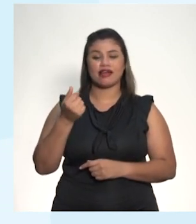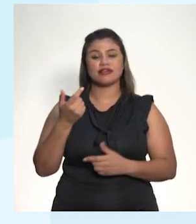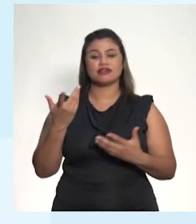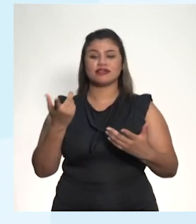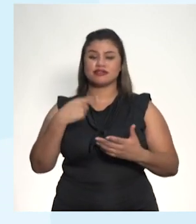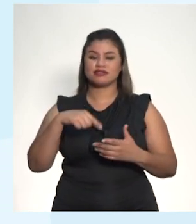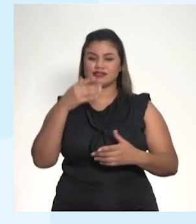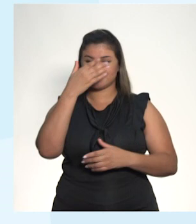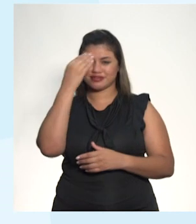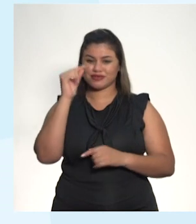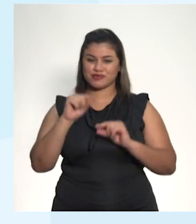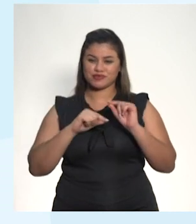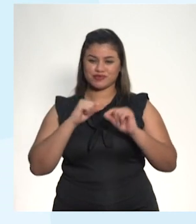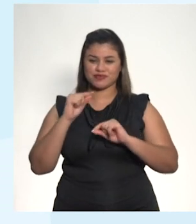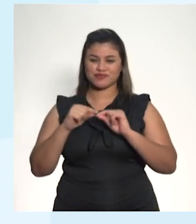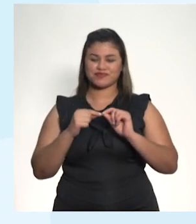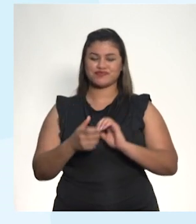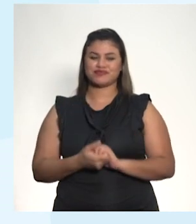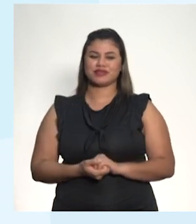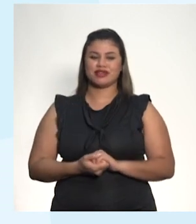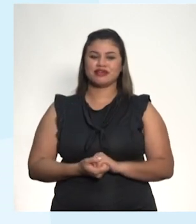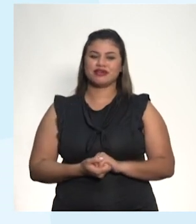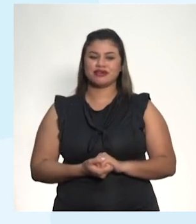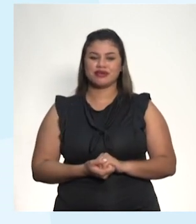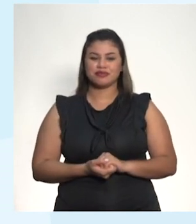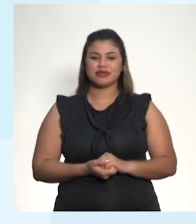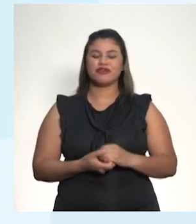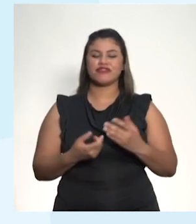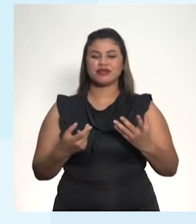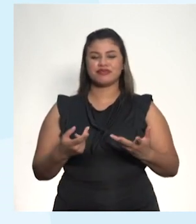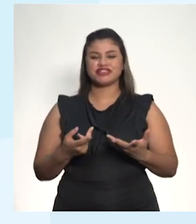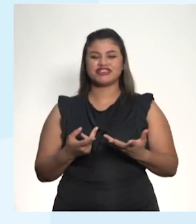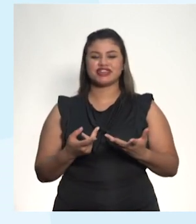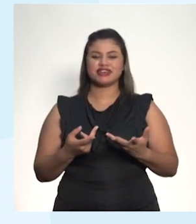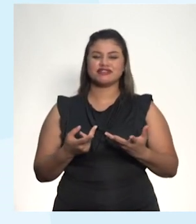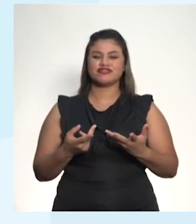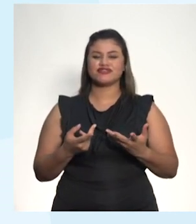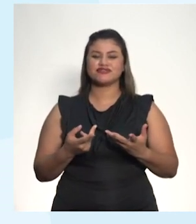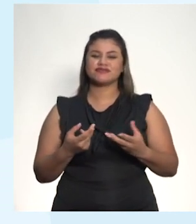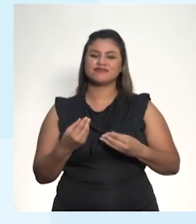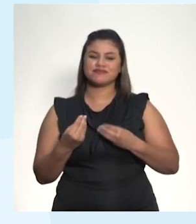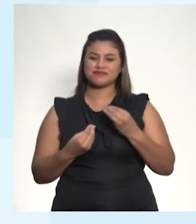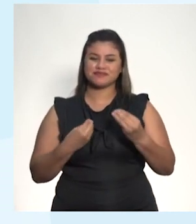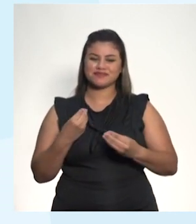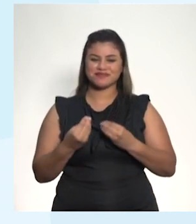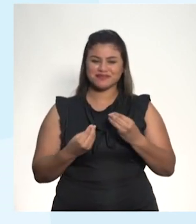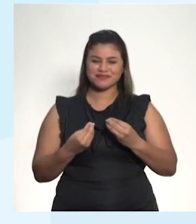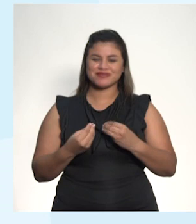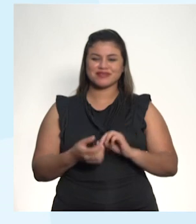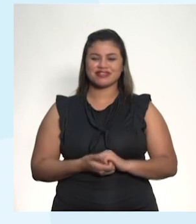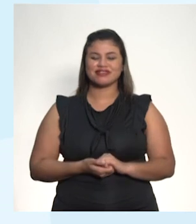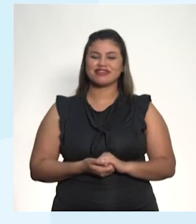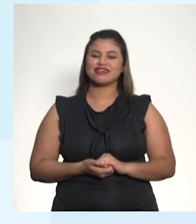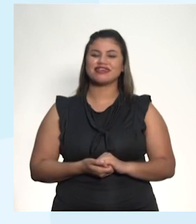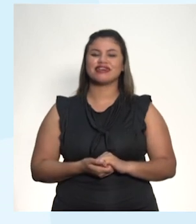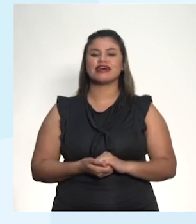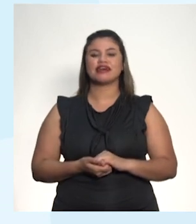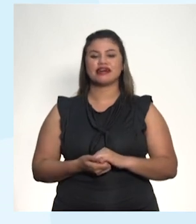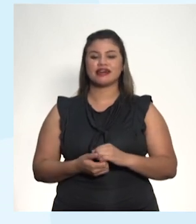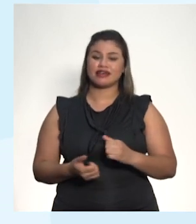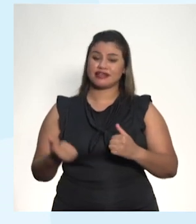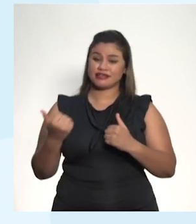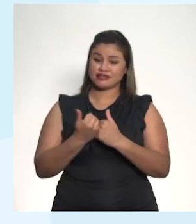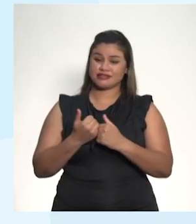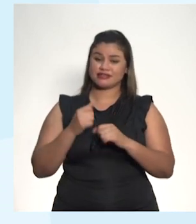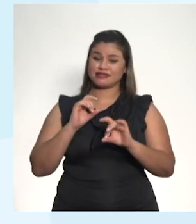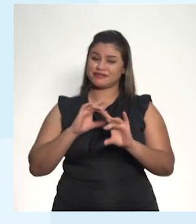que tem outras coisas também, né? Que tem a sua importância, principalmente quando a gente fala sobre a questão rural. Assistência técnica a essas pessoas,